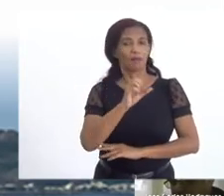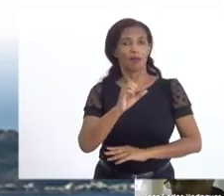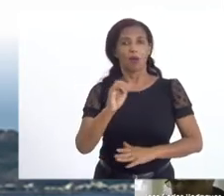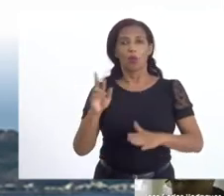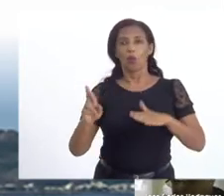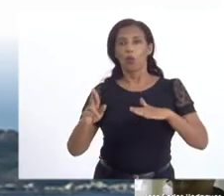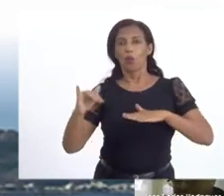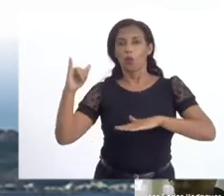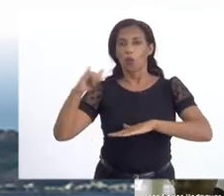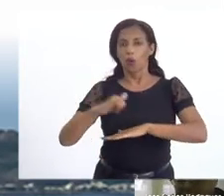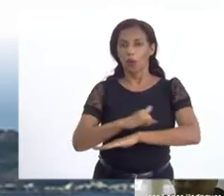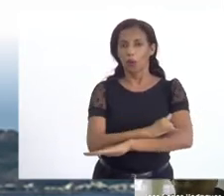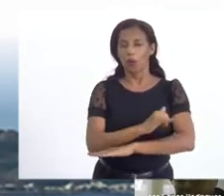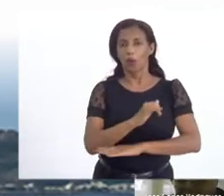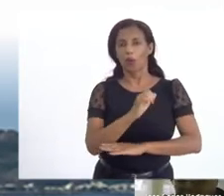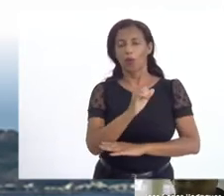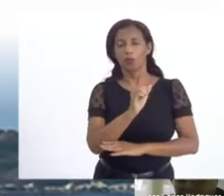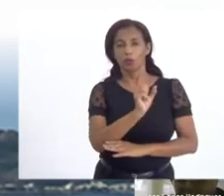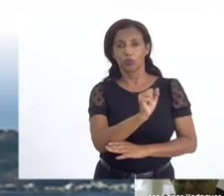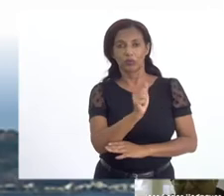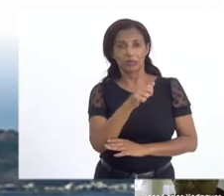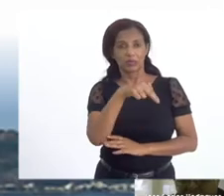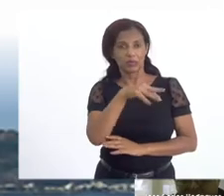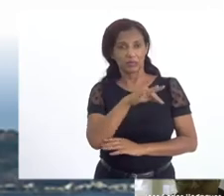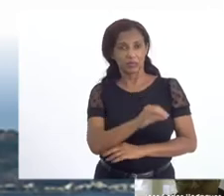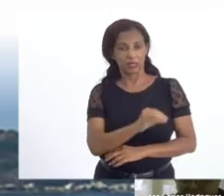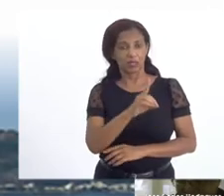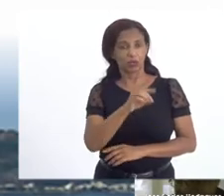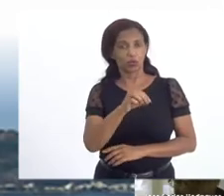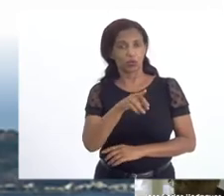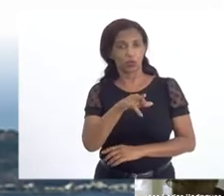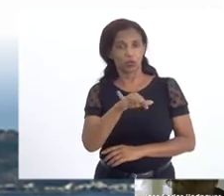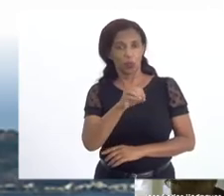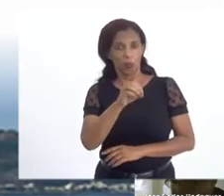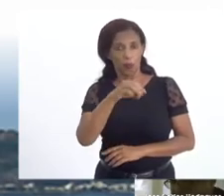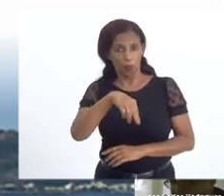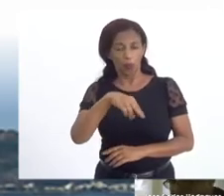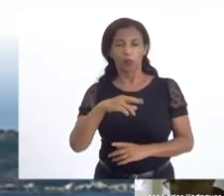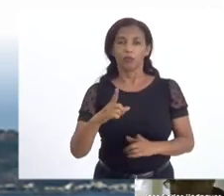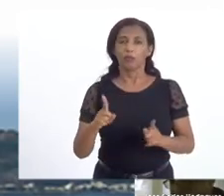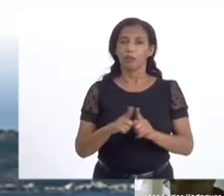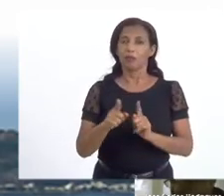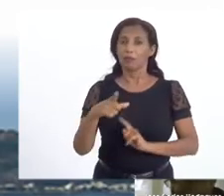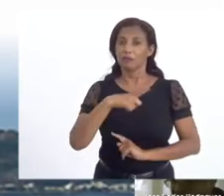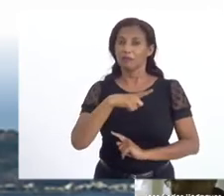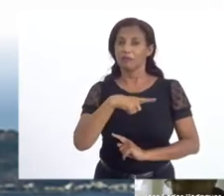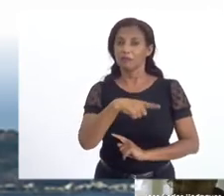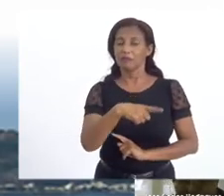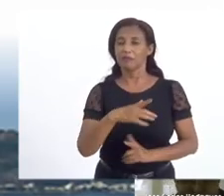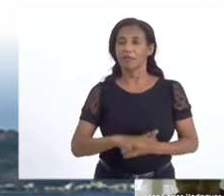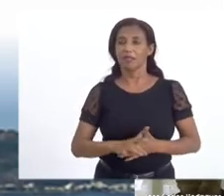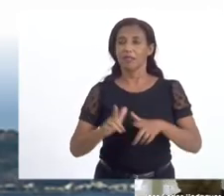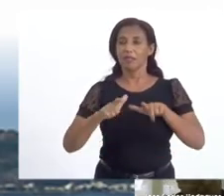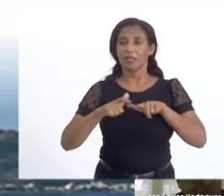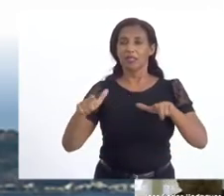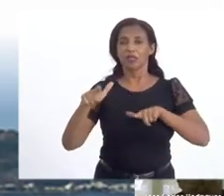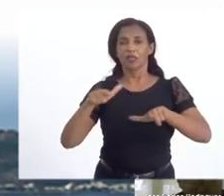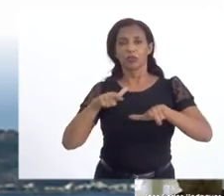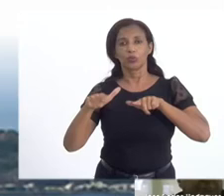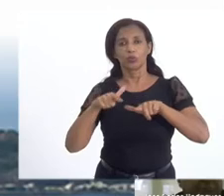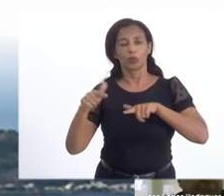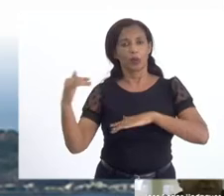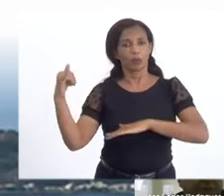um aeroporto coordenado, a ANAC aprova os voos que tem intenção de operar aqui no